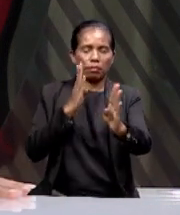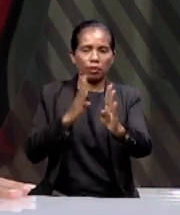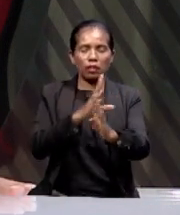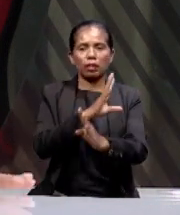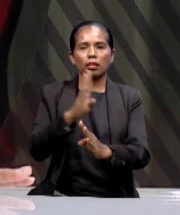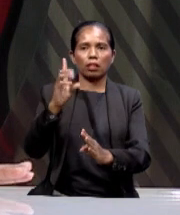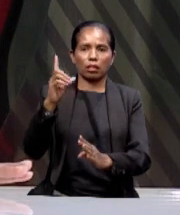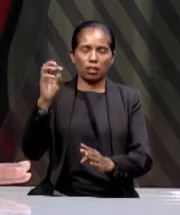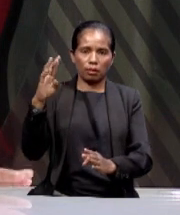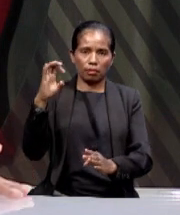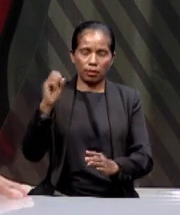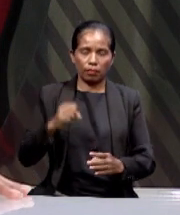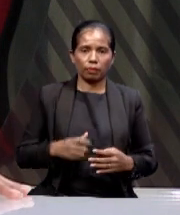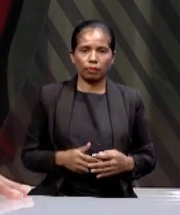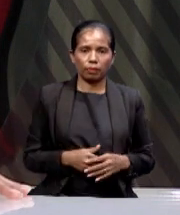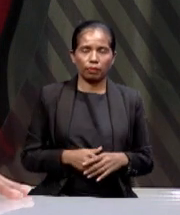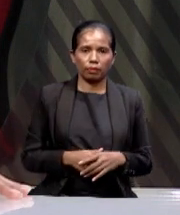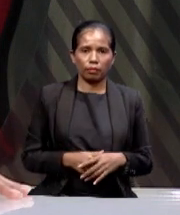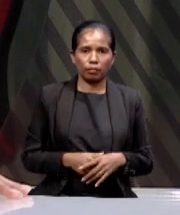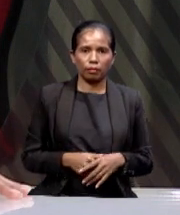Babadog Express.